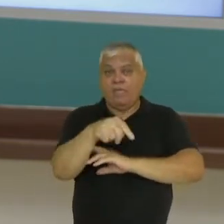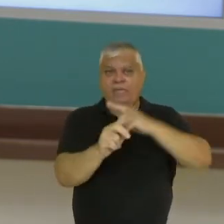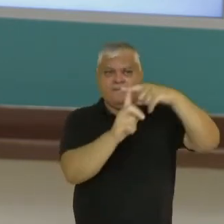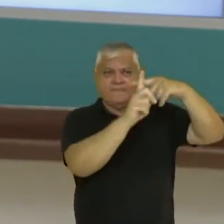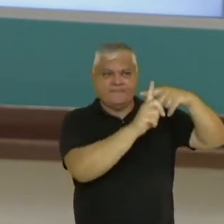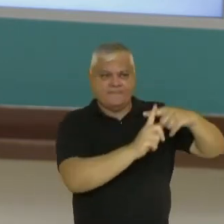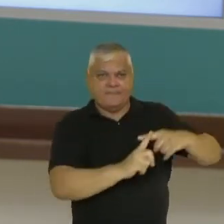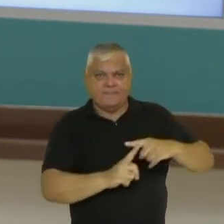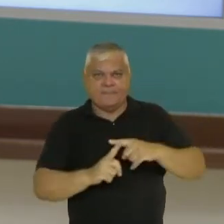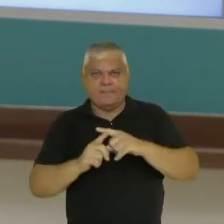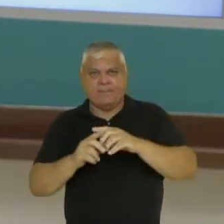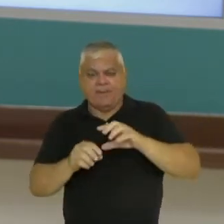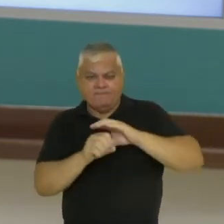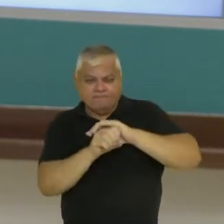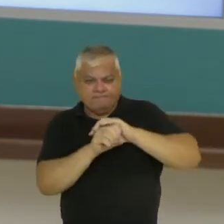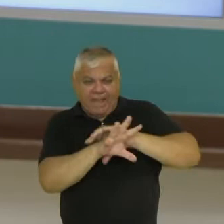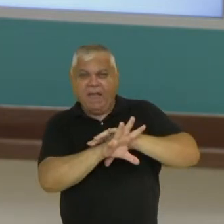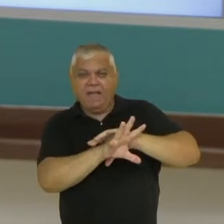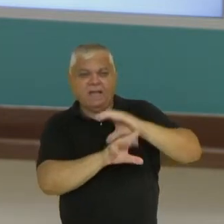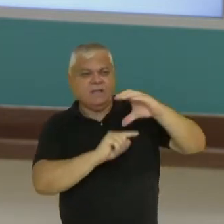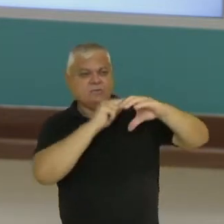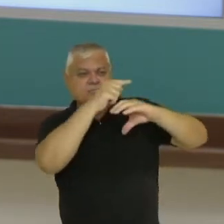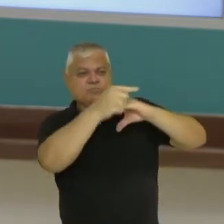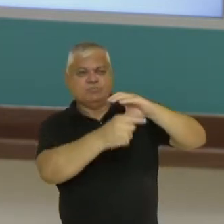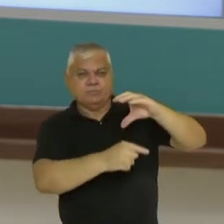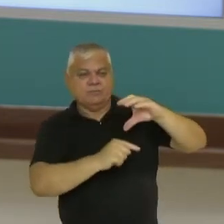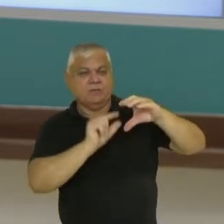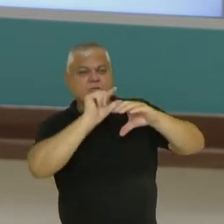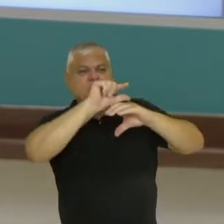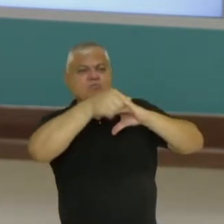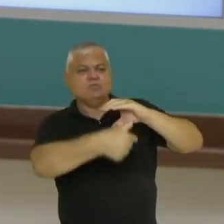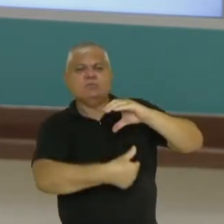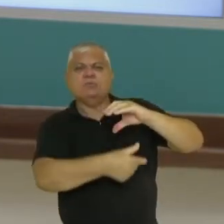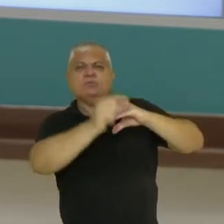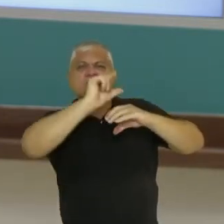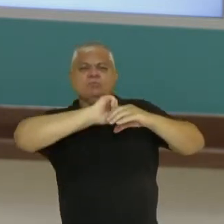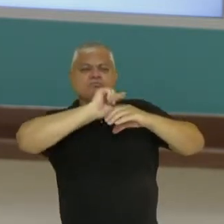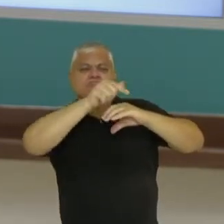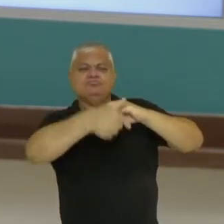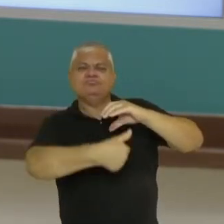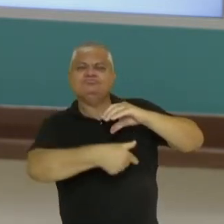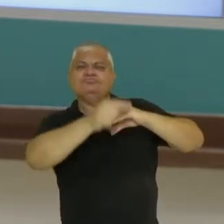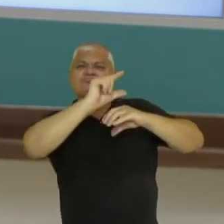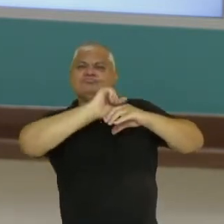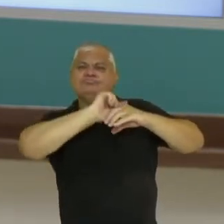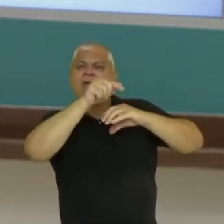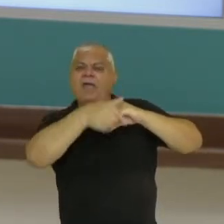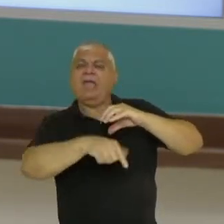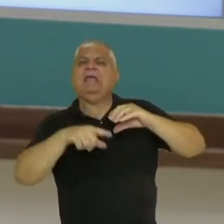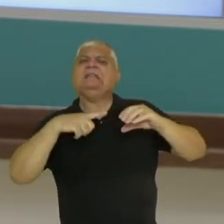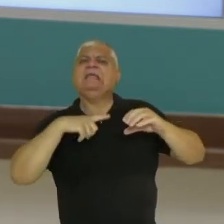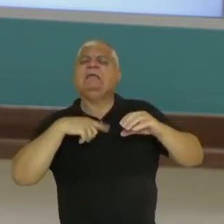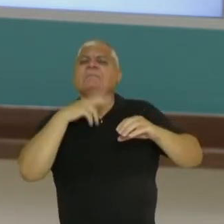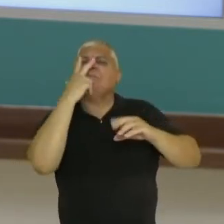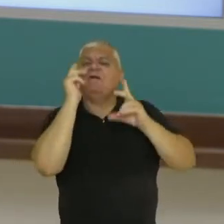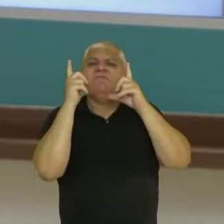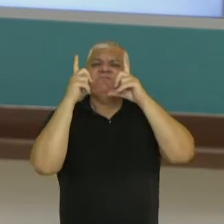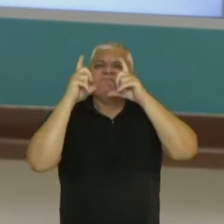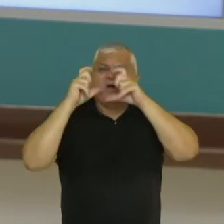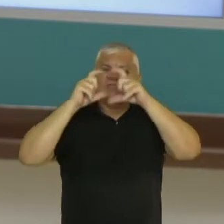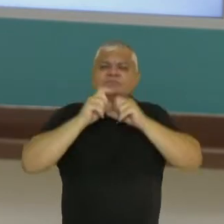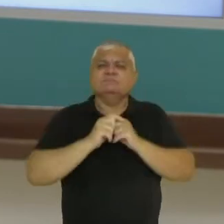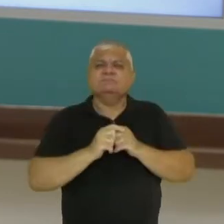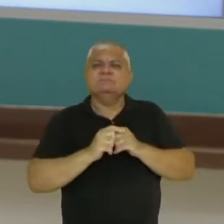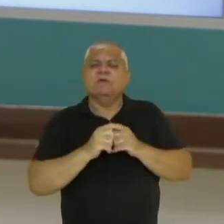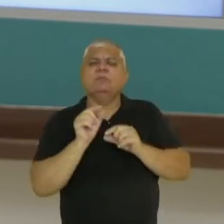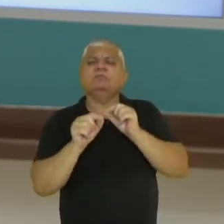bombardeadas e passam aqui numa lâmina de ouro. E em volta desse experimento, ele tem um detector de partículas como um filme fotográfico. E aí, o que